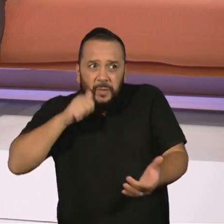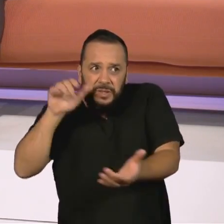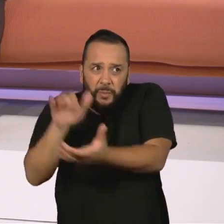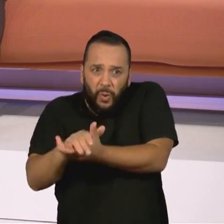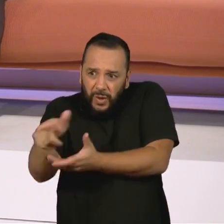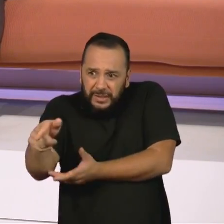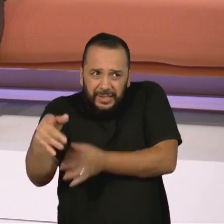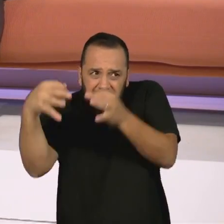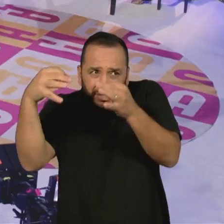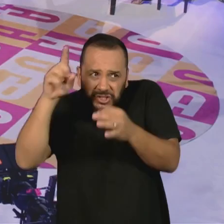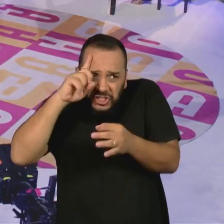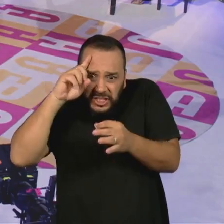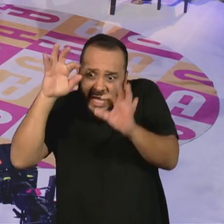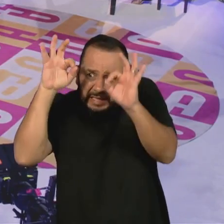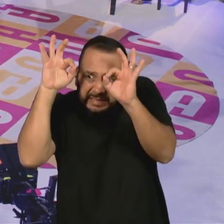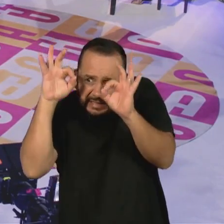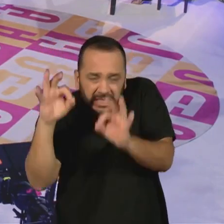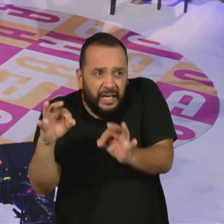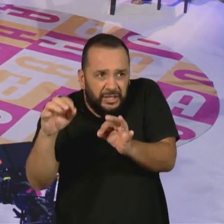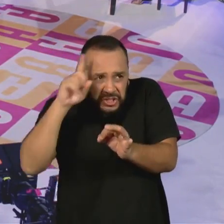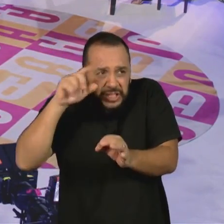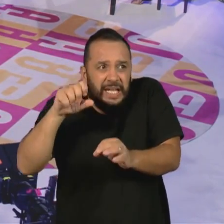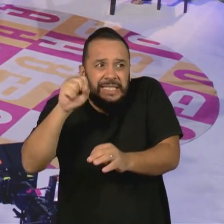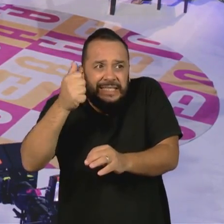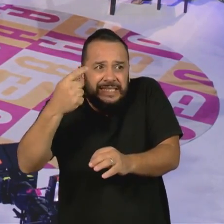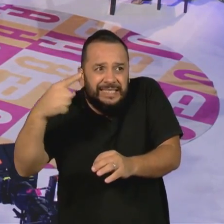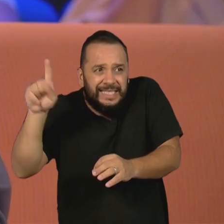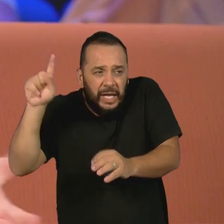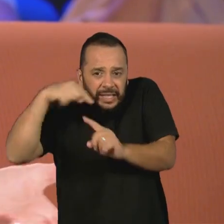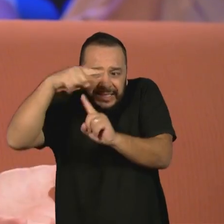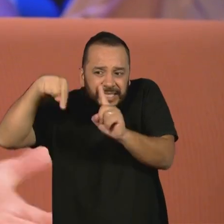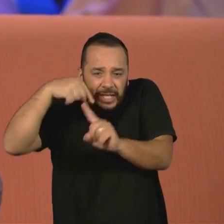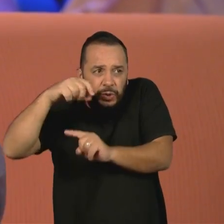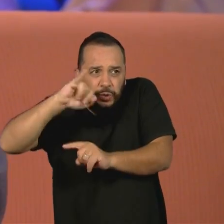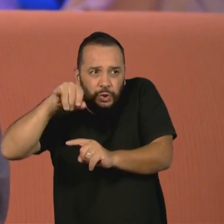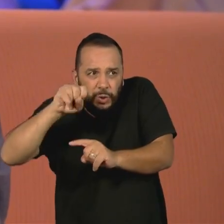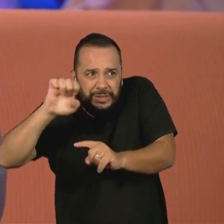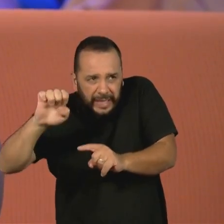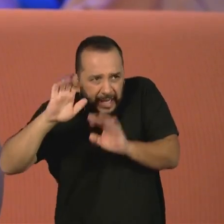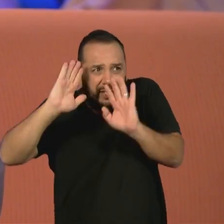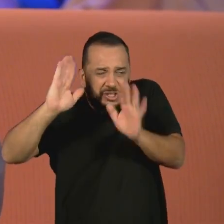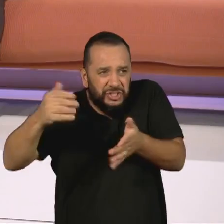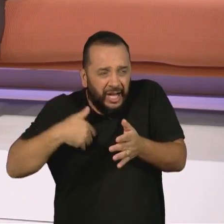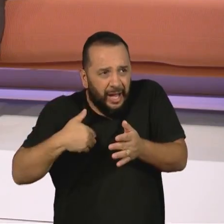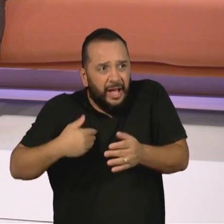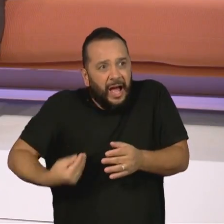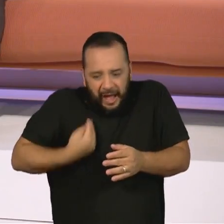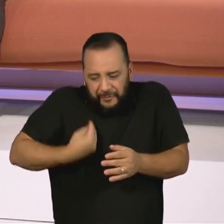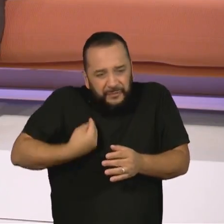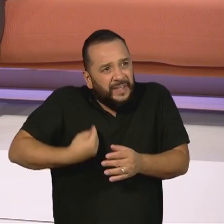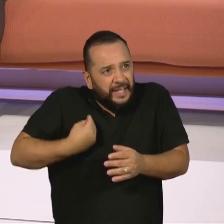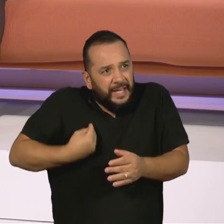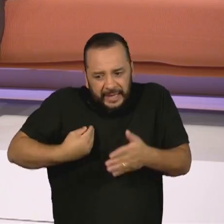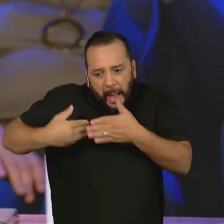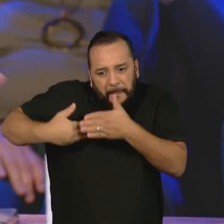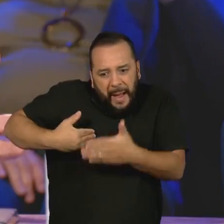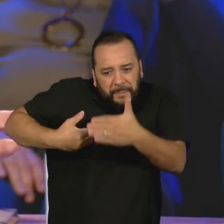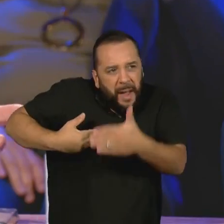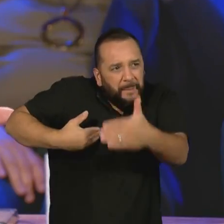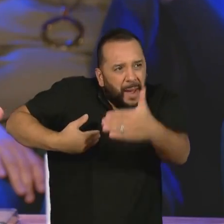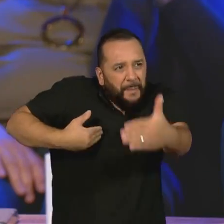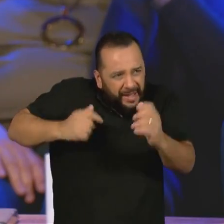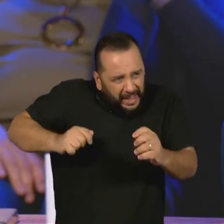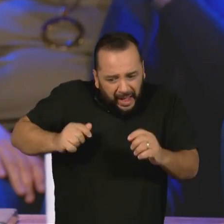mulher no dia de São José. Não, começamos a namorar. Porque começaram a namorar, estava marcado, não estava marcado. Eu mudo aquilo que está marcado, eu não